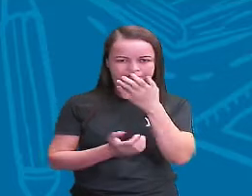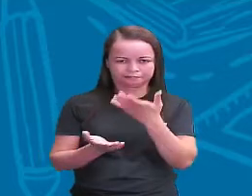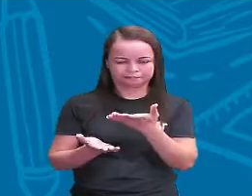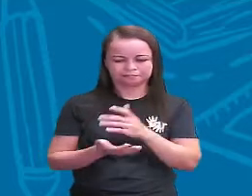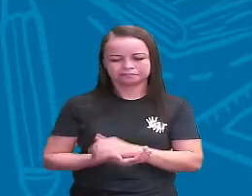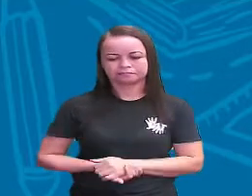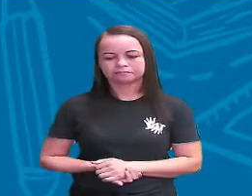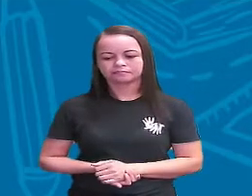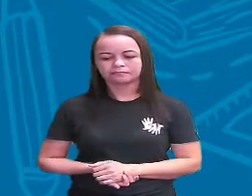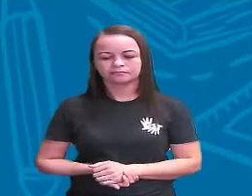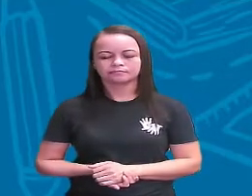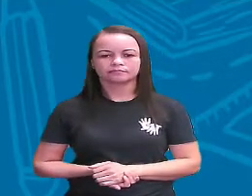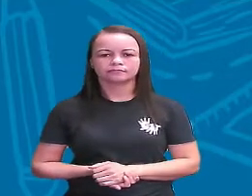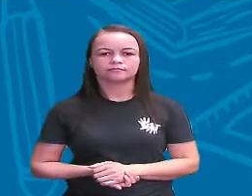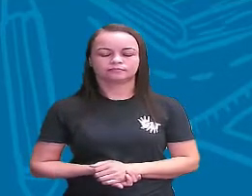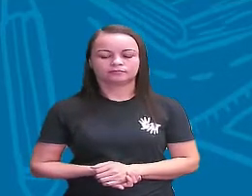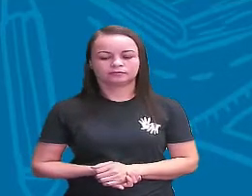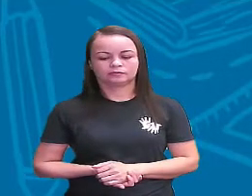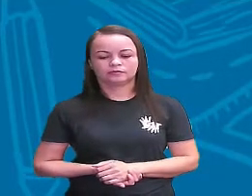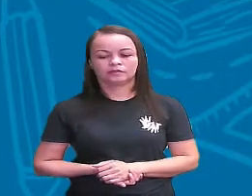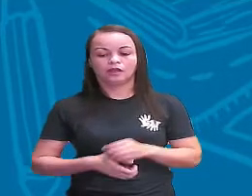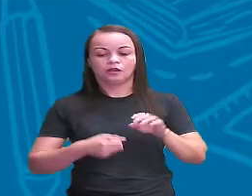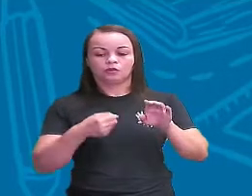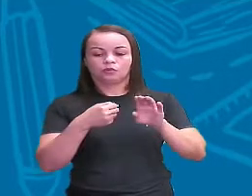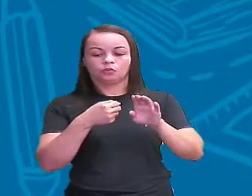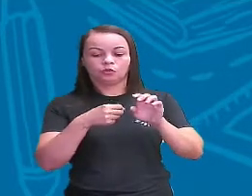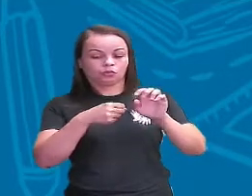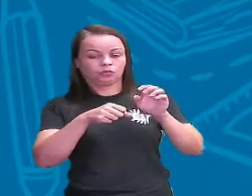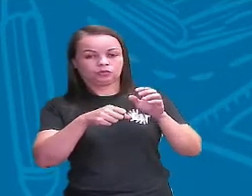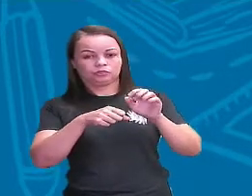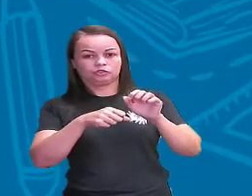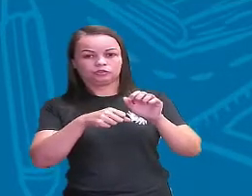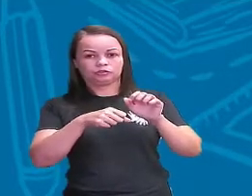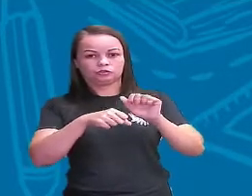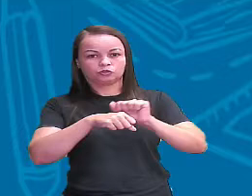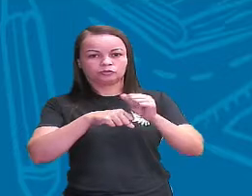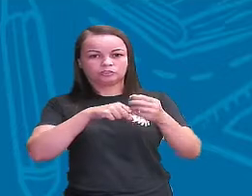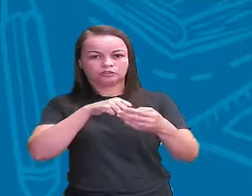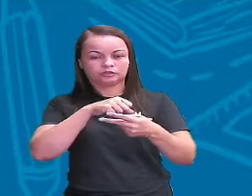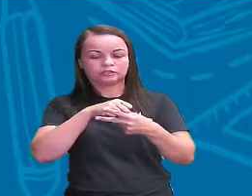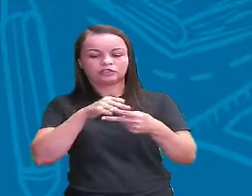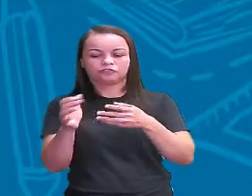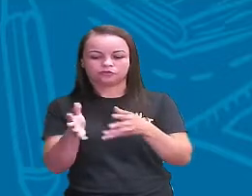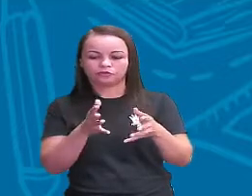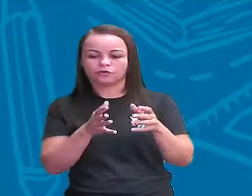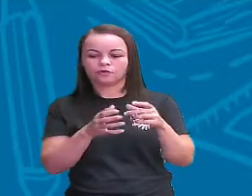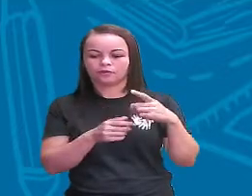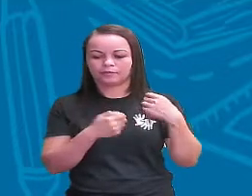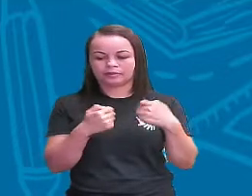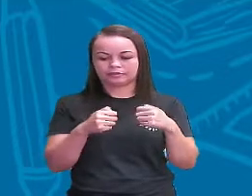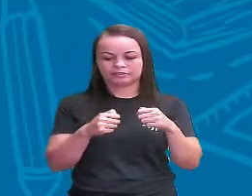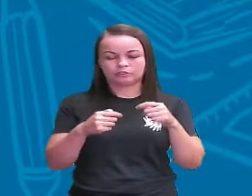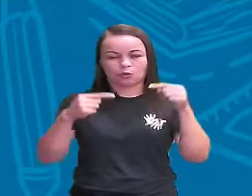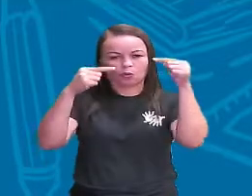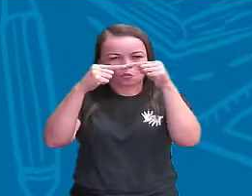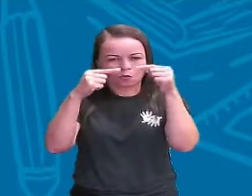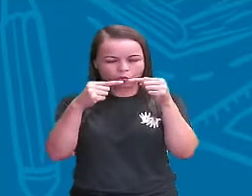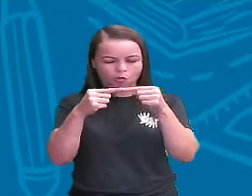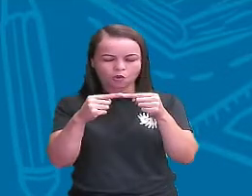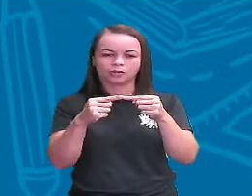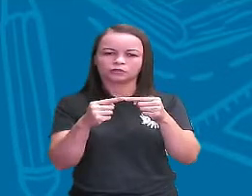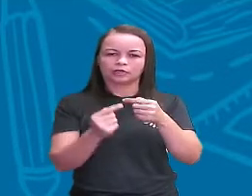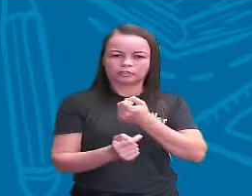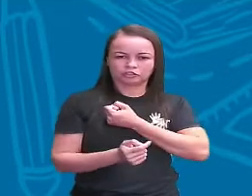Tá? Então, aqui, ó, os substantivos, eles devem concordar em gênero e número,